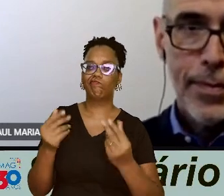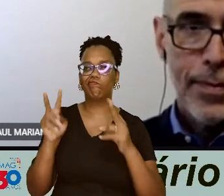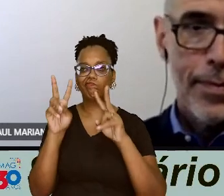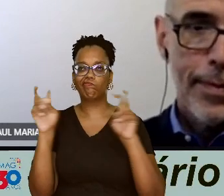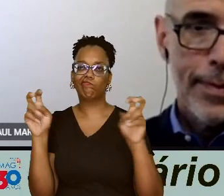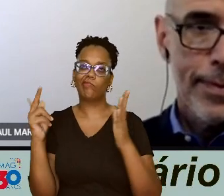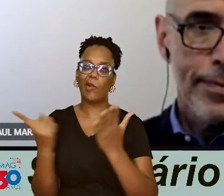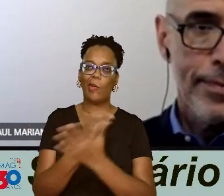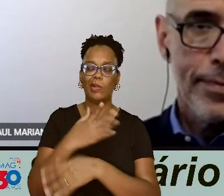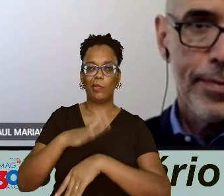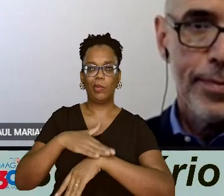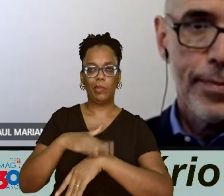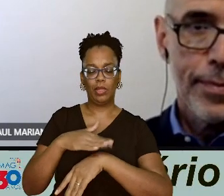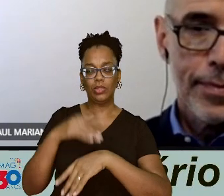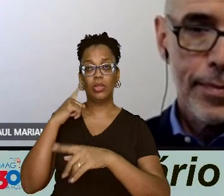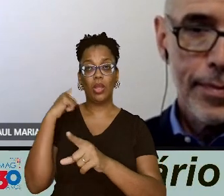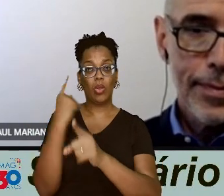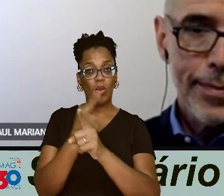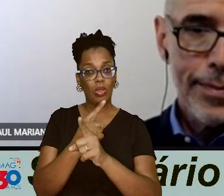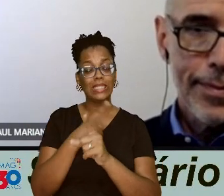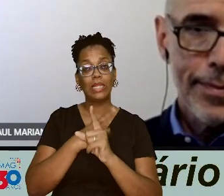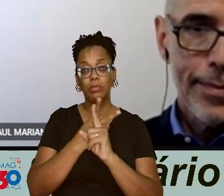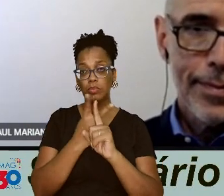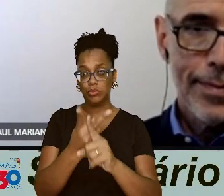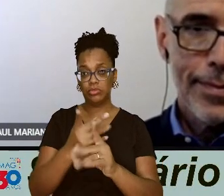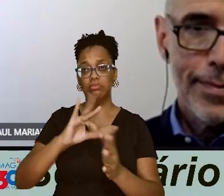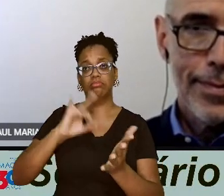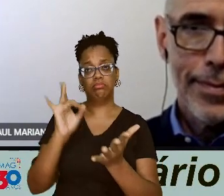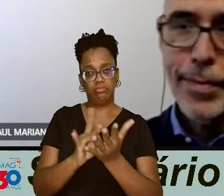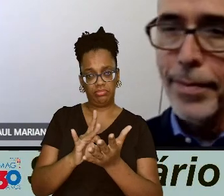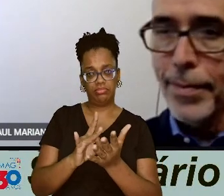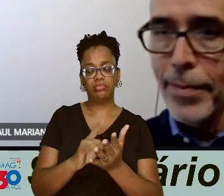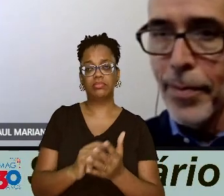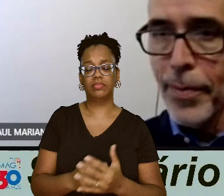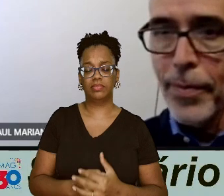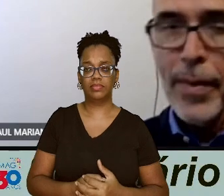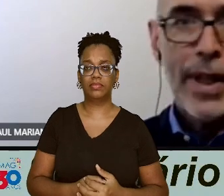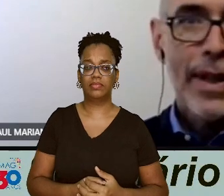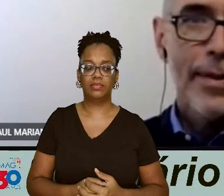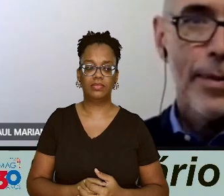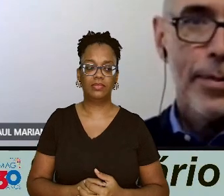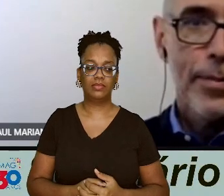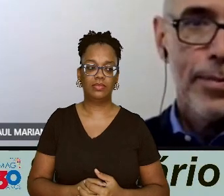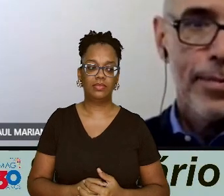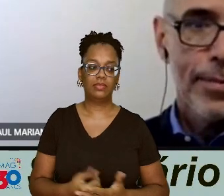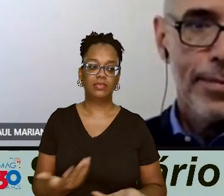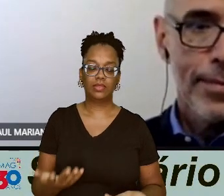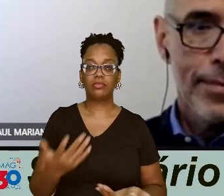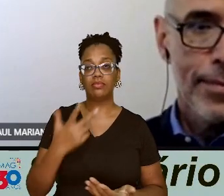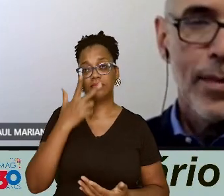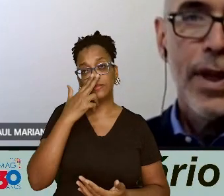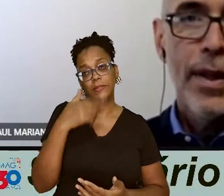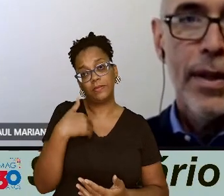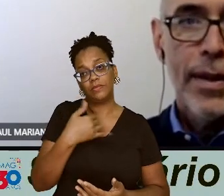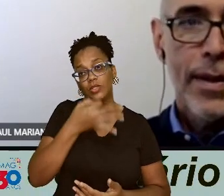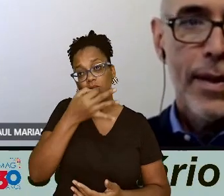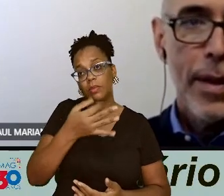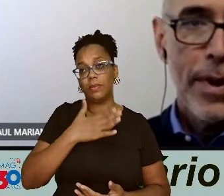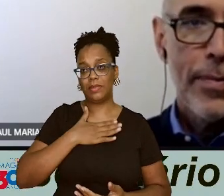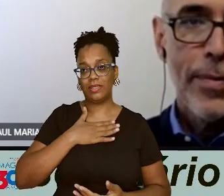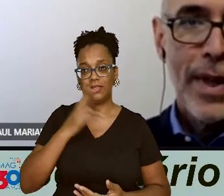sim como uma tutela que busca efetividade da tutela judicial, né? É assim que eu encontro, que eu